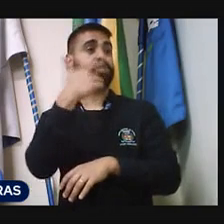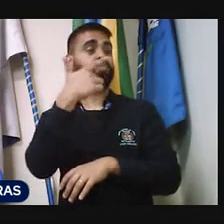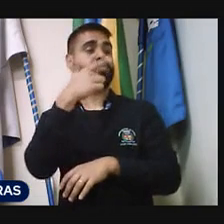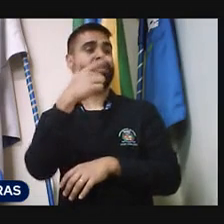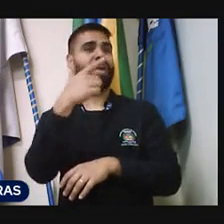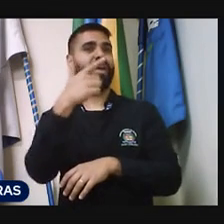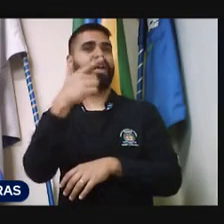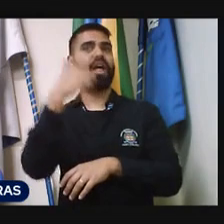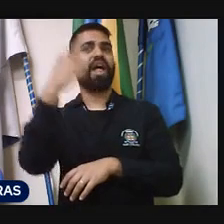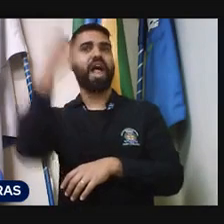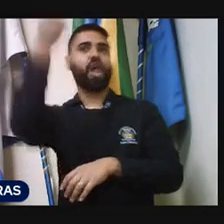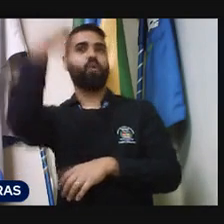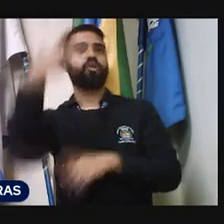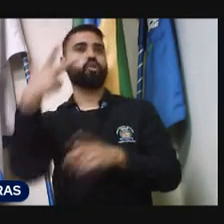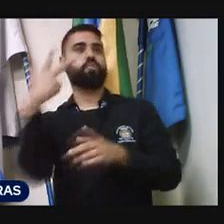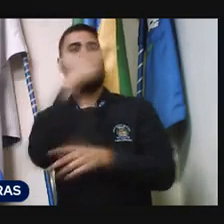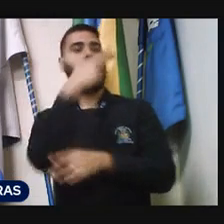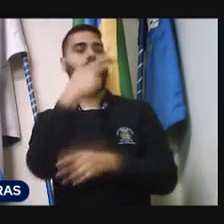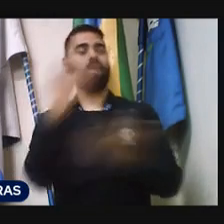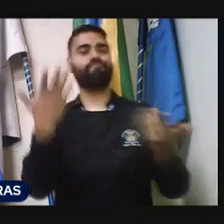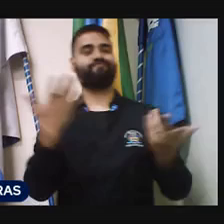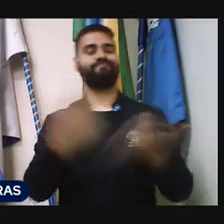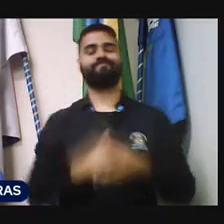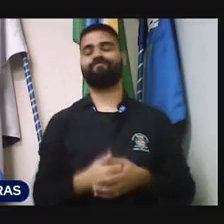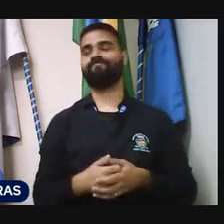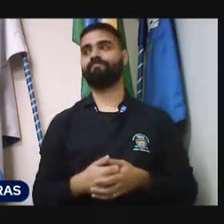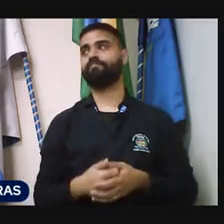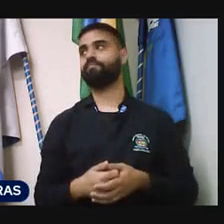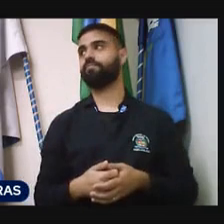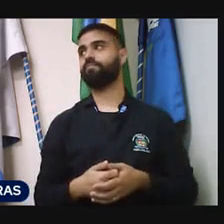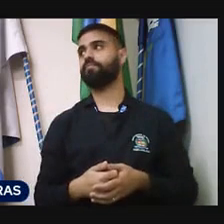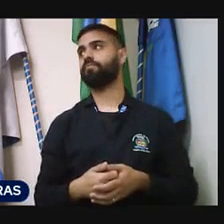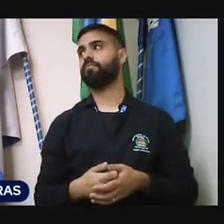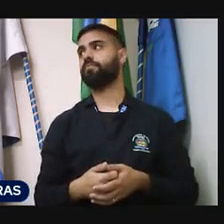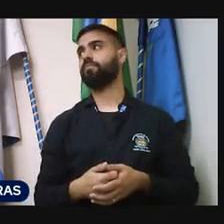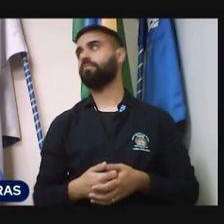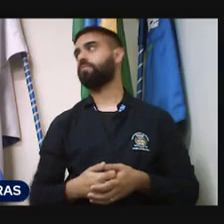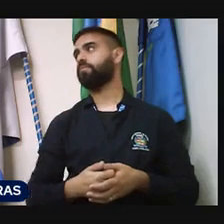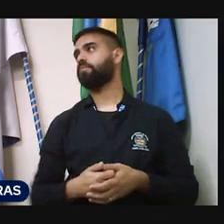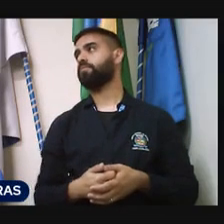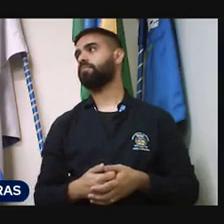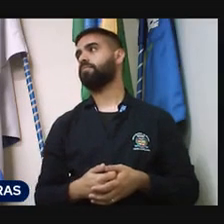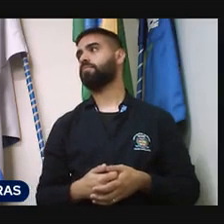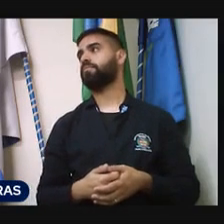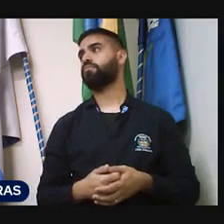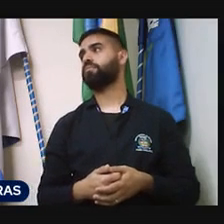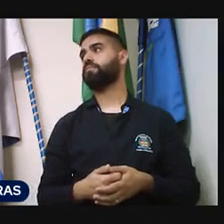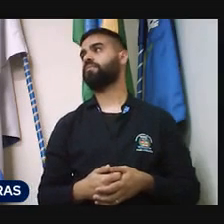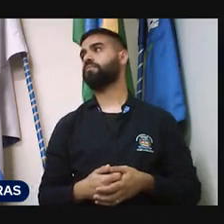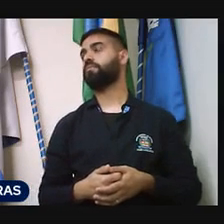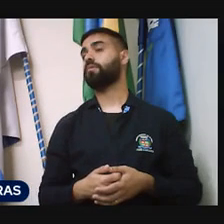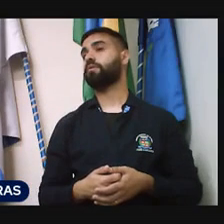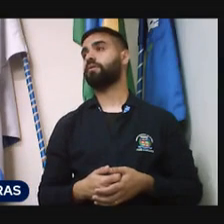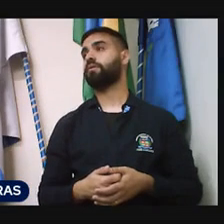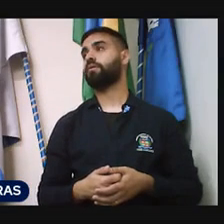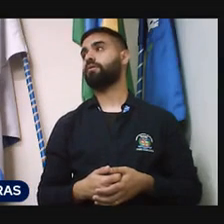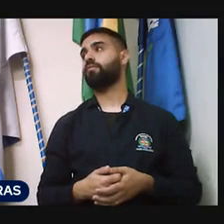não pode comprar é um bem que é luxo